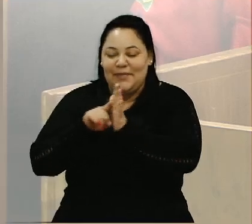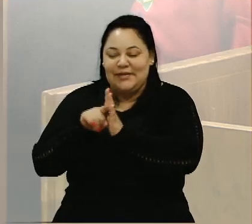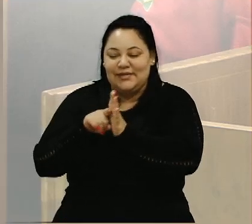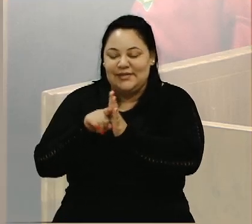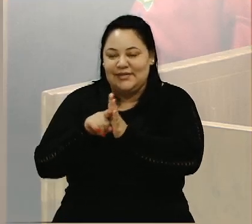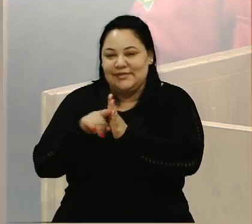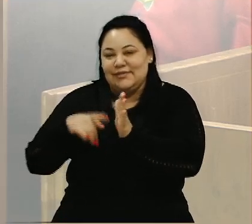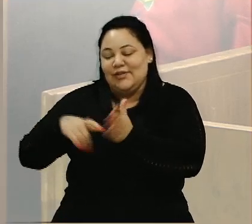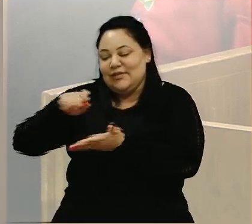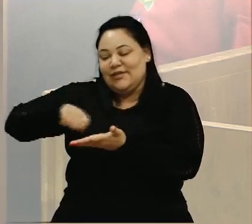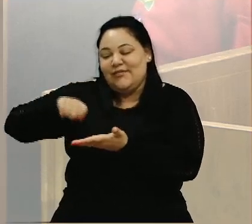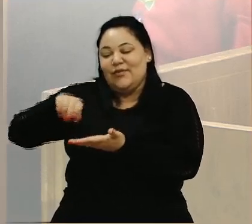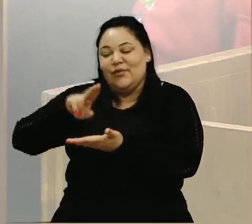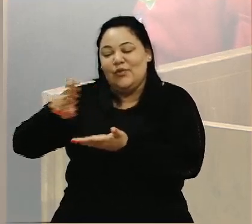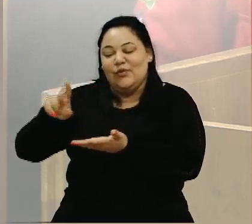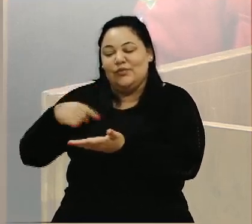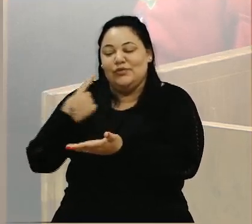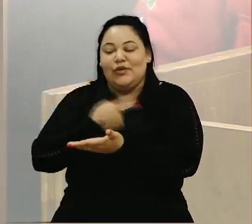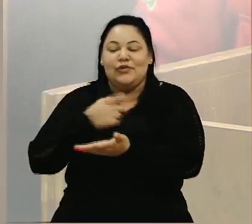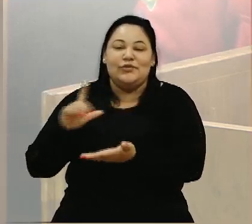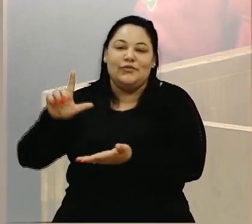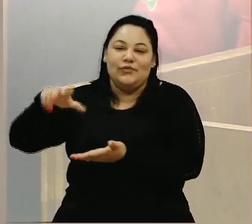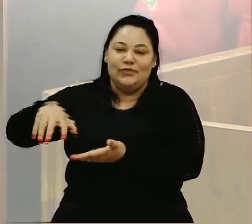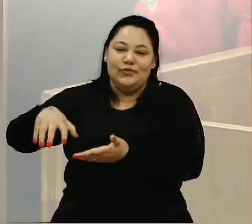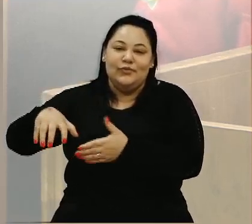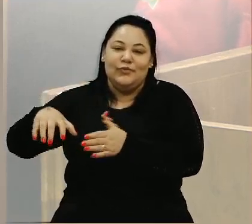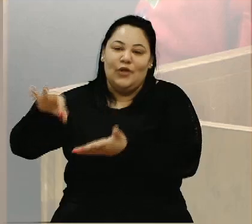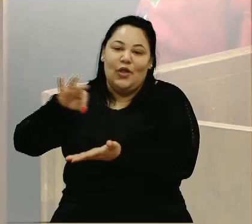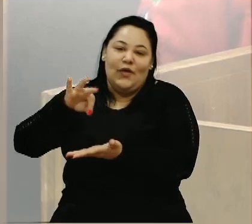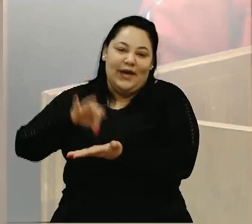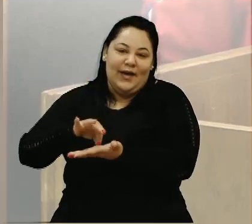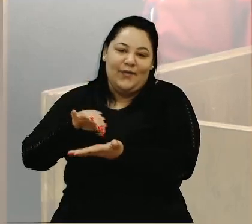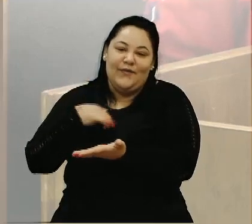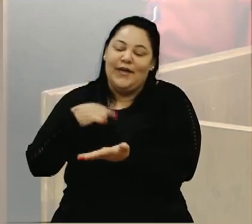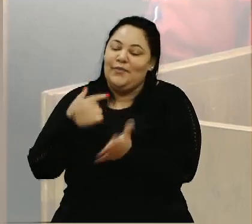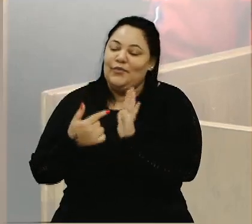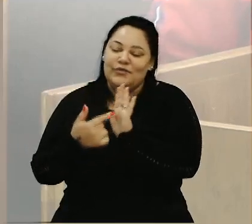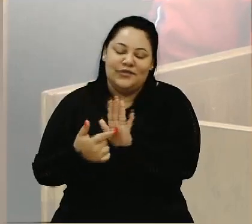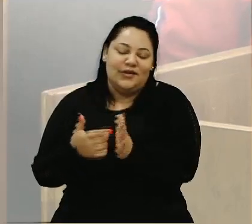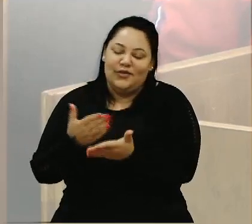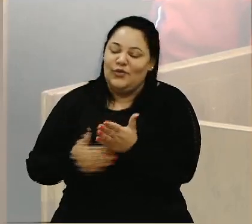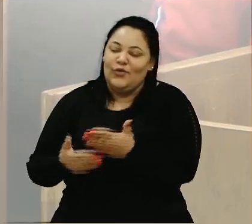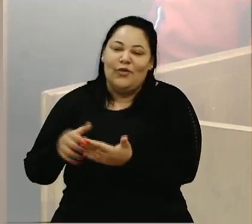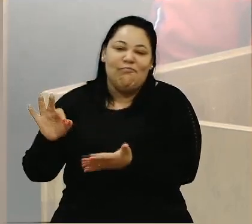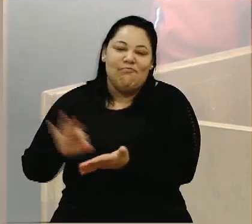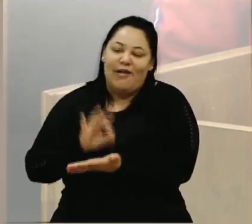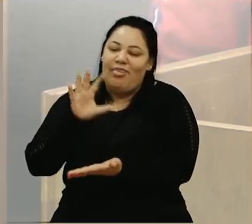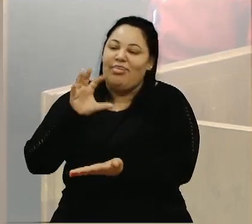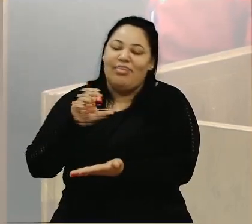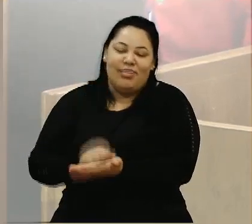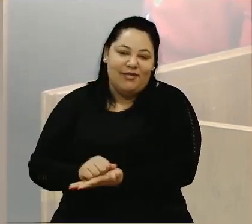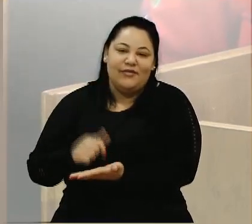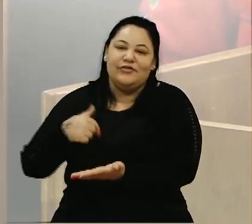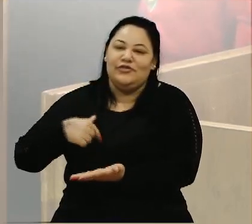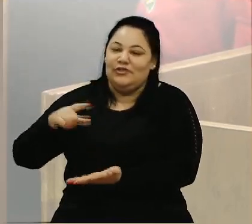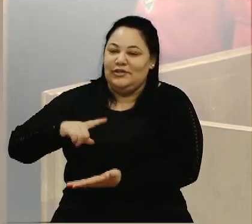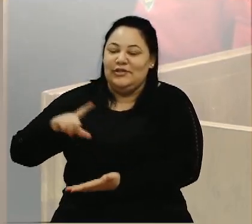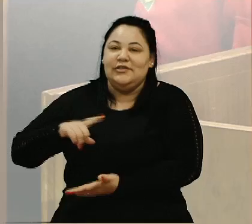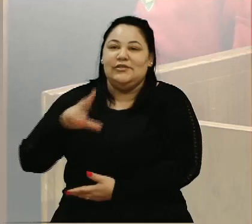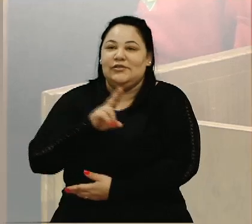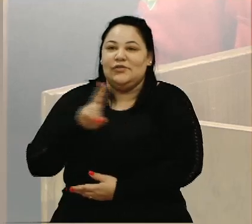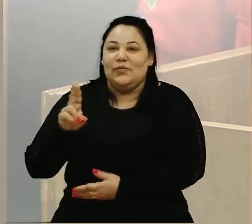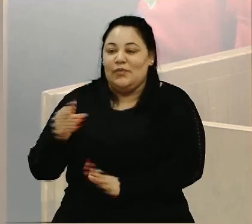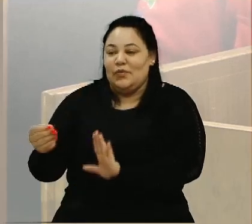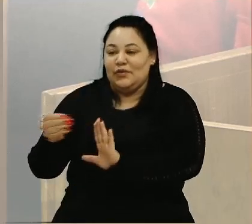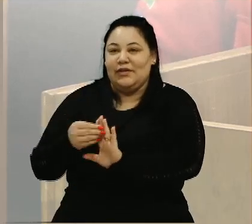nosso quartel, então ali vai aparecer todas as inscrições, tudo certinho, somos devidamente registrados. Se digitar o meu nome por consulta